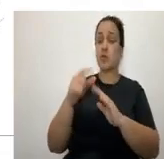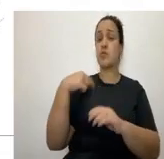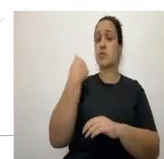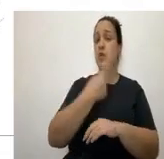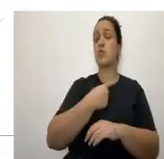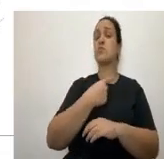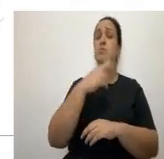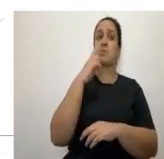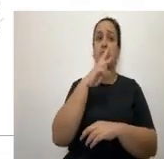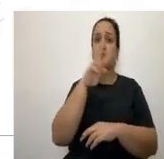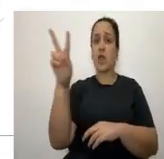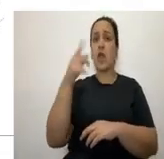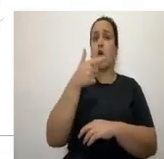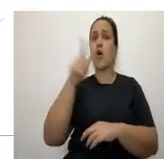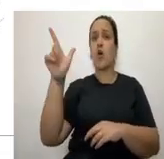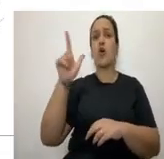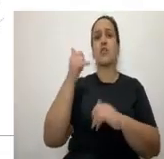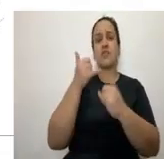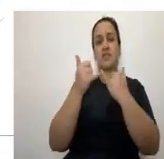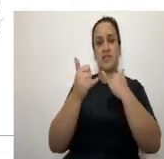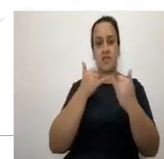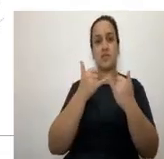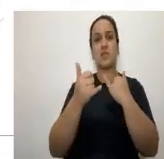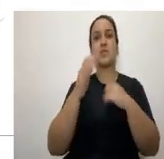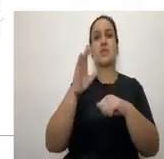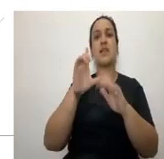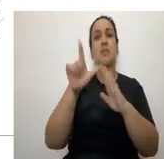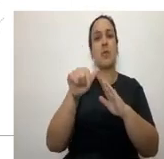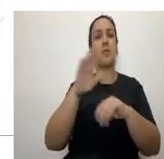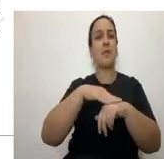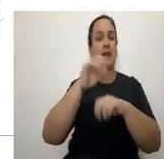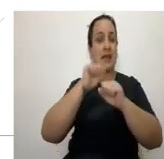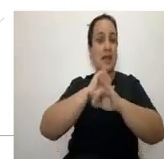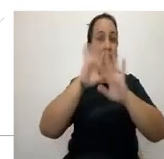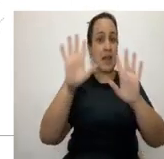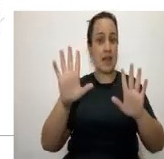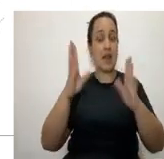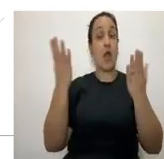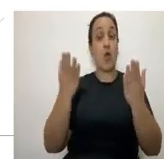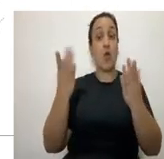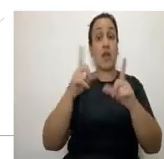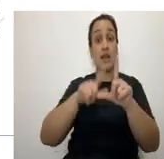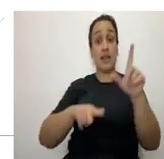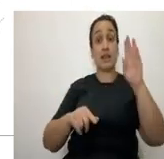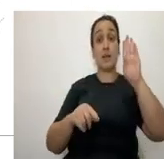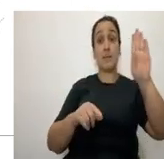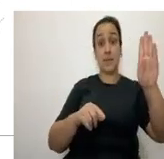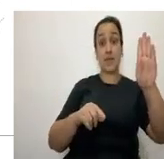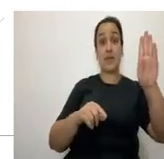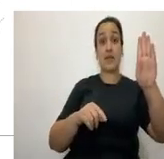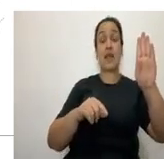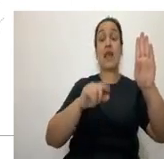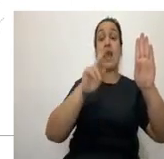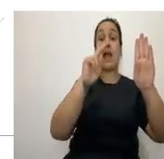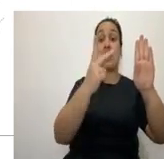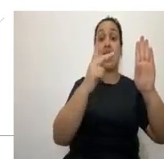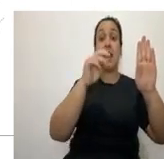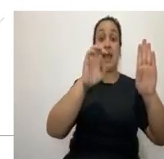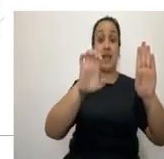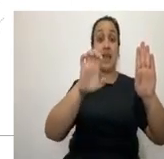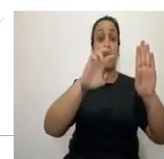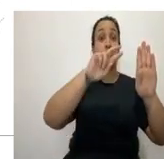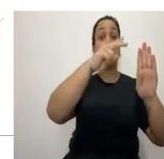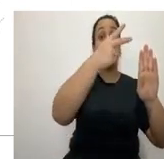subcamada S. Depois a gente vai ver outros exemplos, que aí vai ficar um pouco mais claro isso. O próximo é o